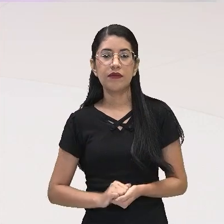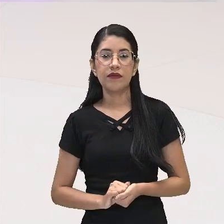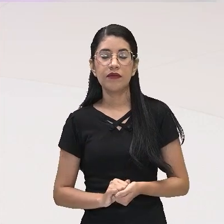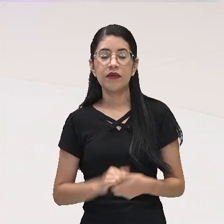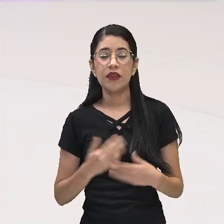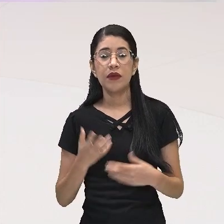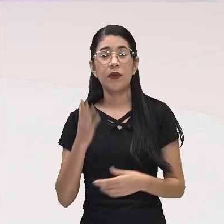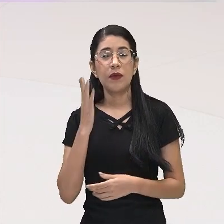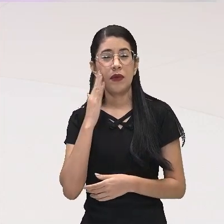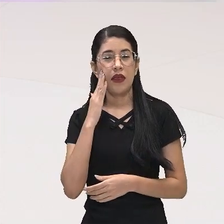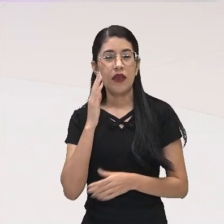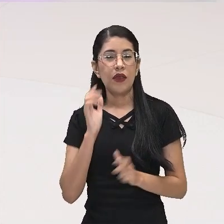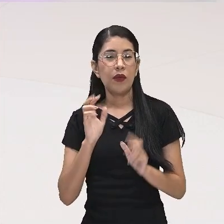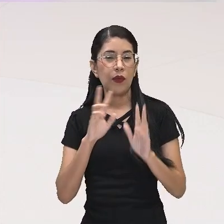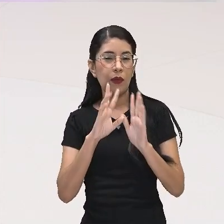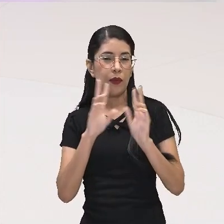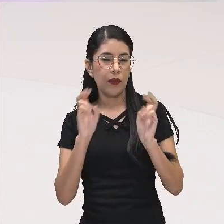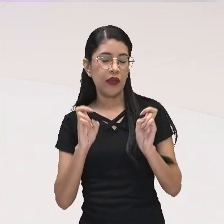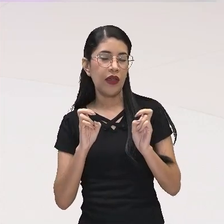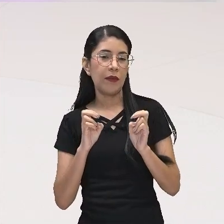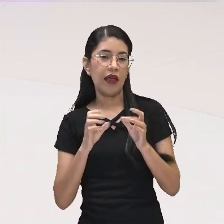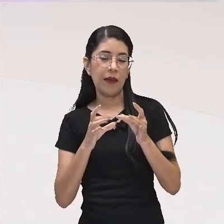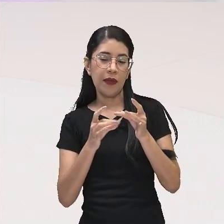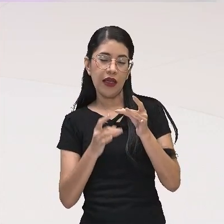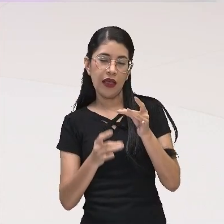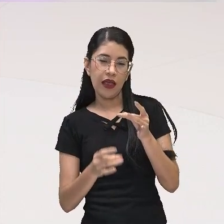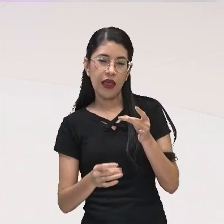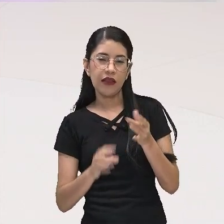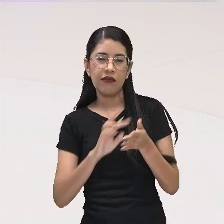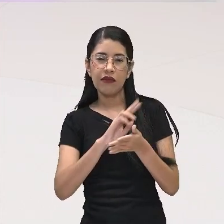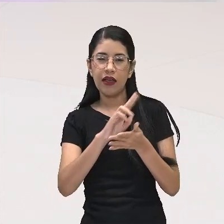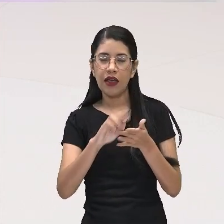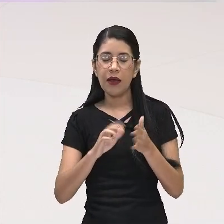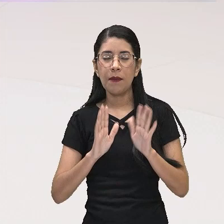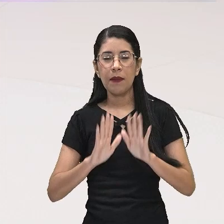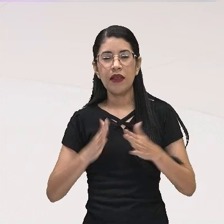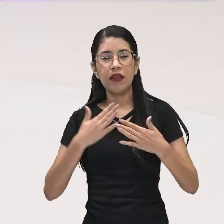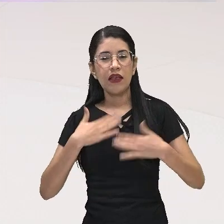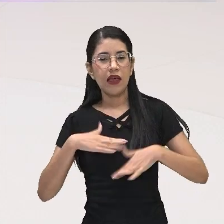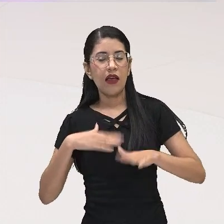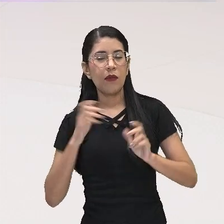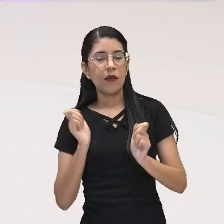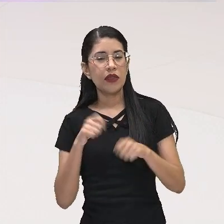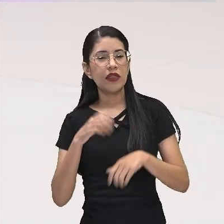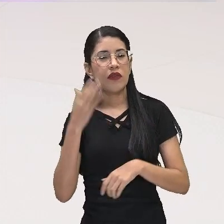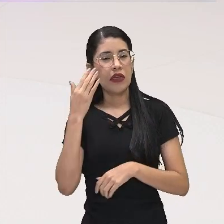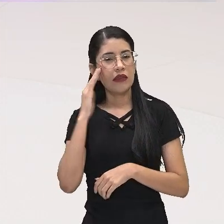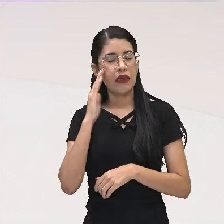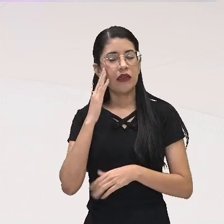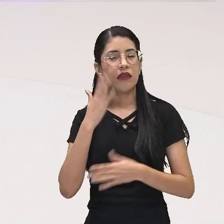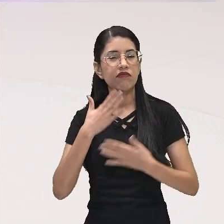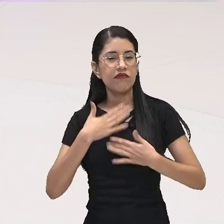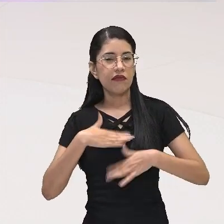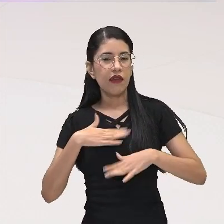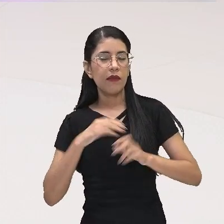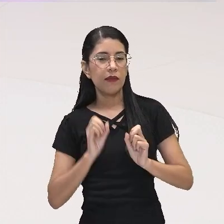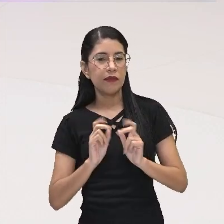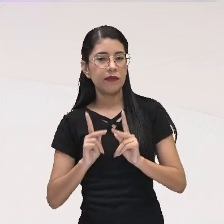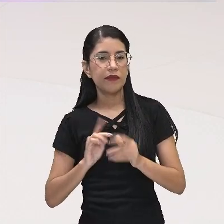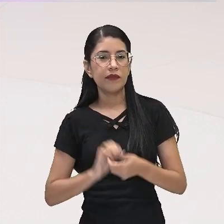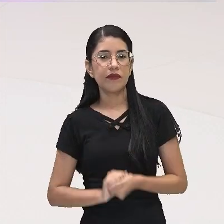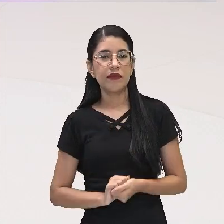sei que o conteúdo é muito extenso, tá? É muita coisa, mas com calma você vai conseguindo resolver ali tranquilamente. Tudo